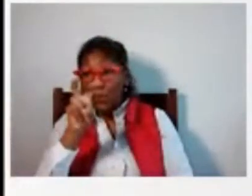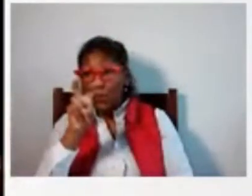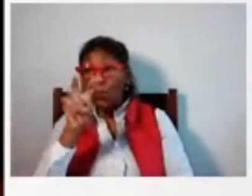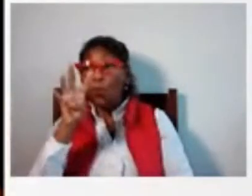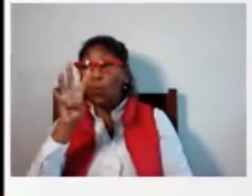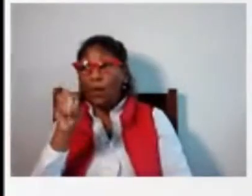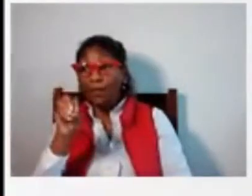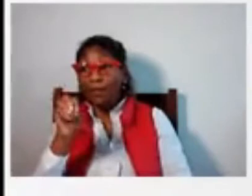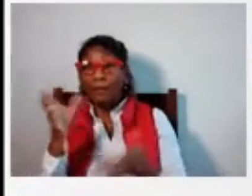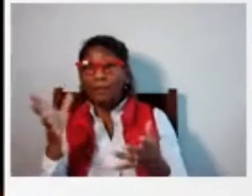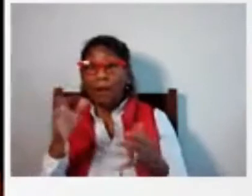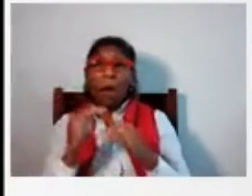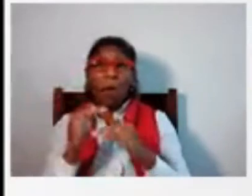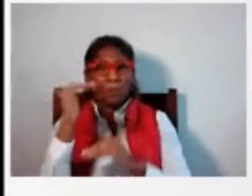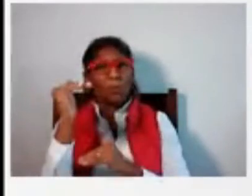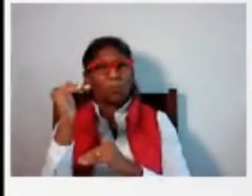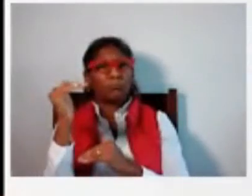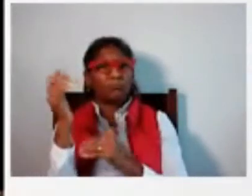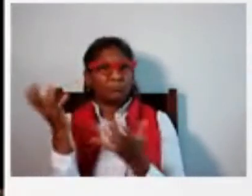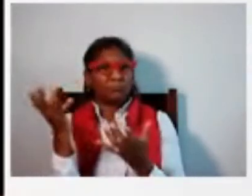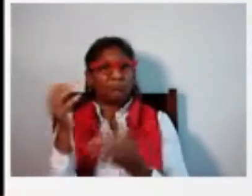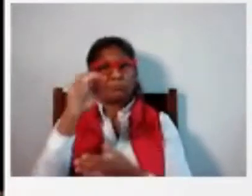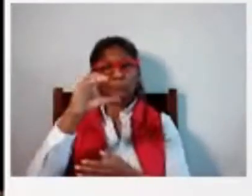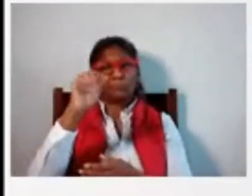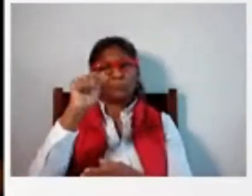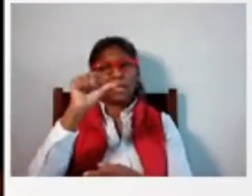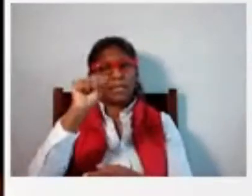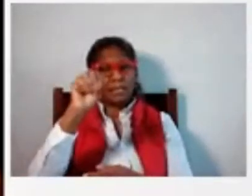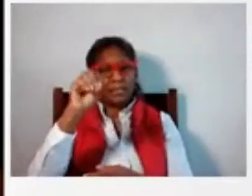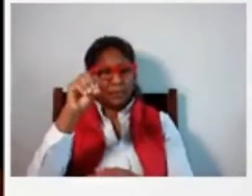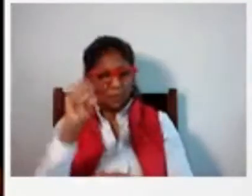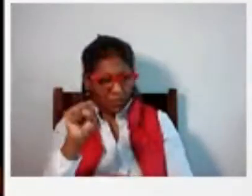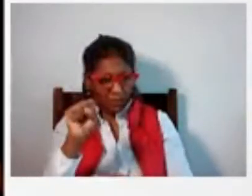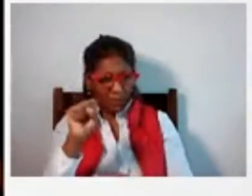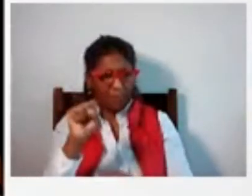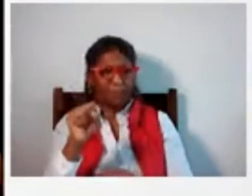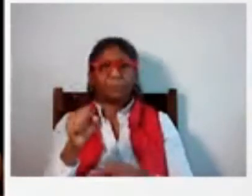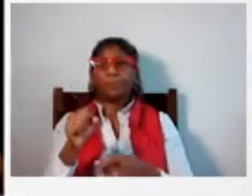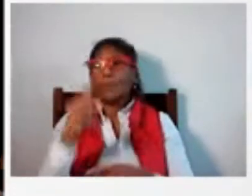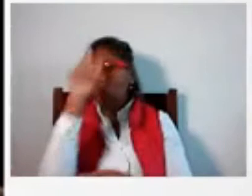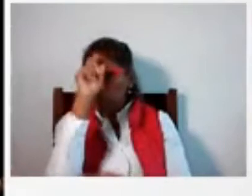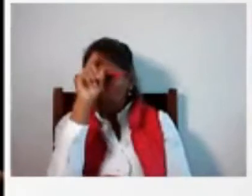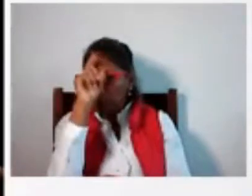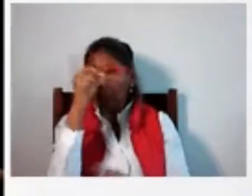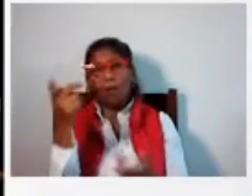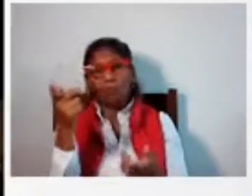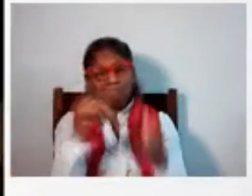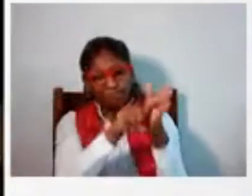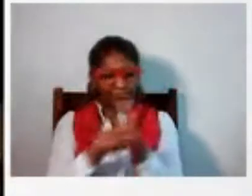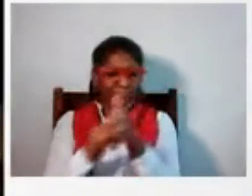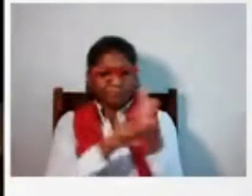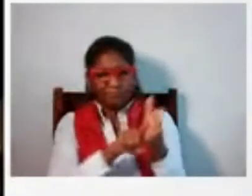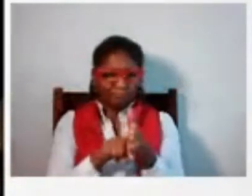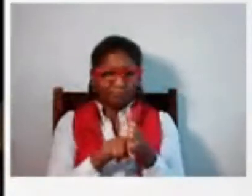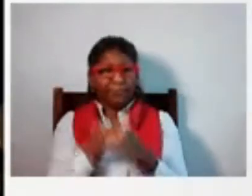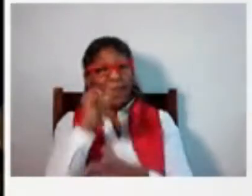de internações não, de casos, associado a um aumento de hospitalizações verificadas, e que